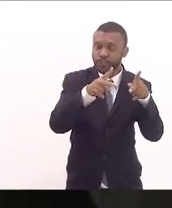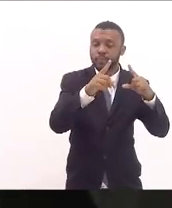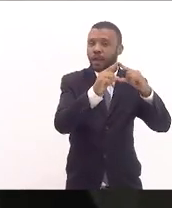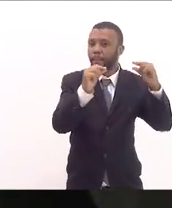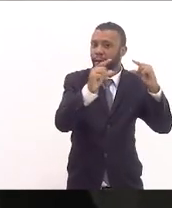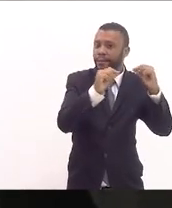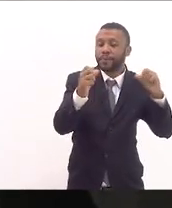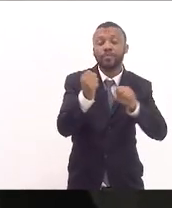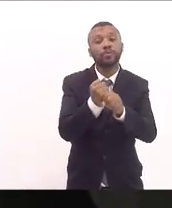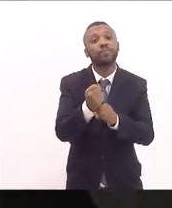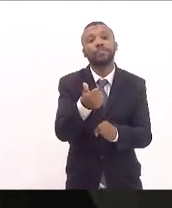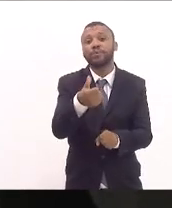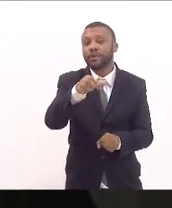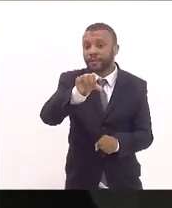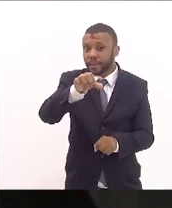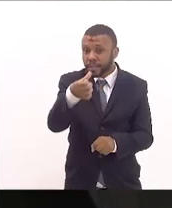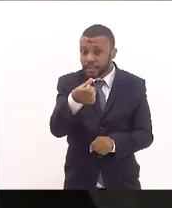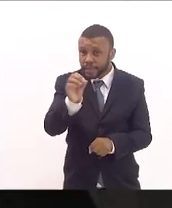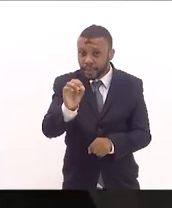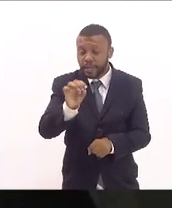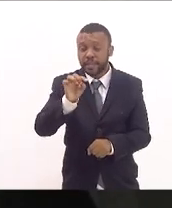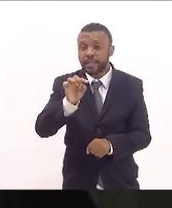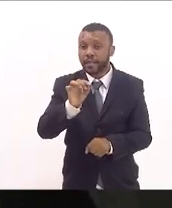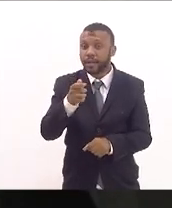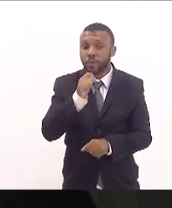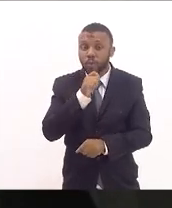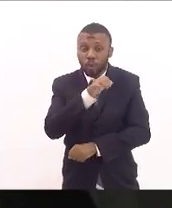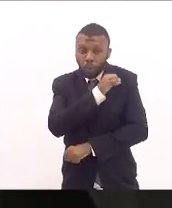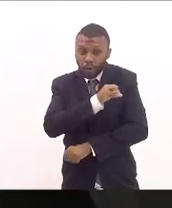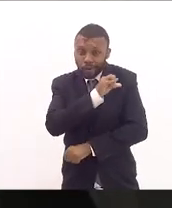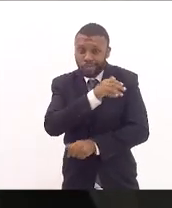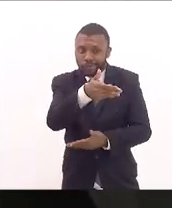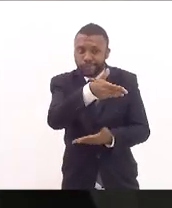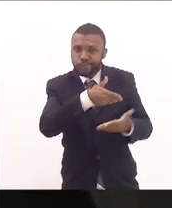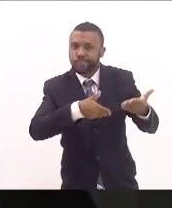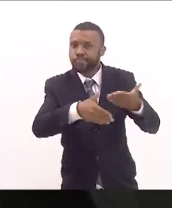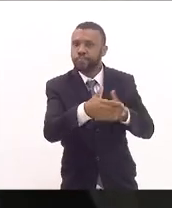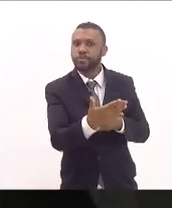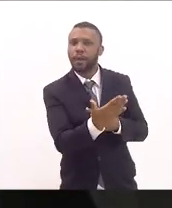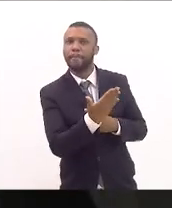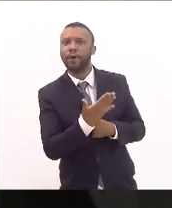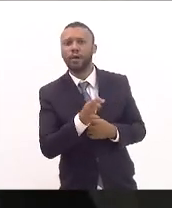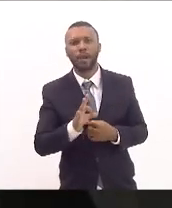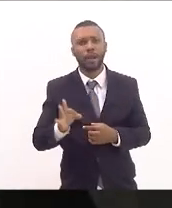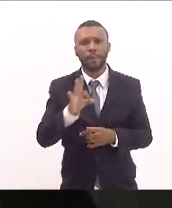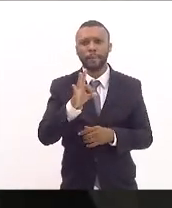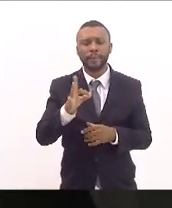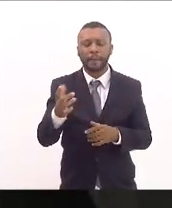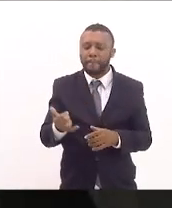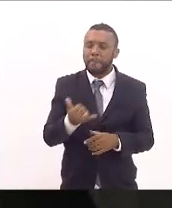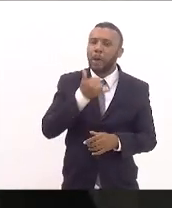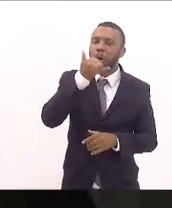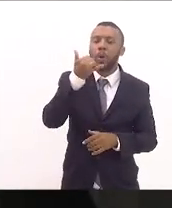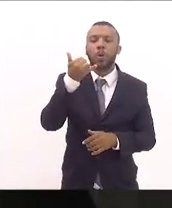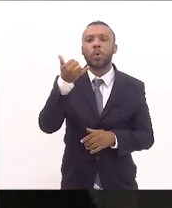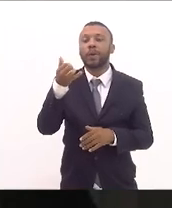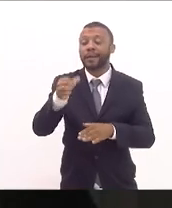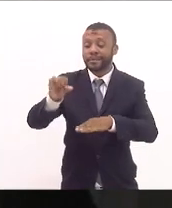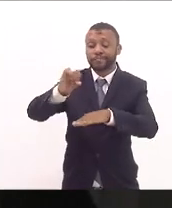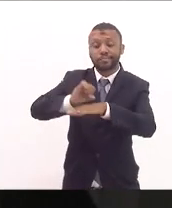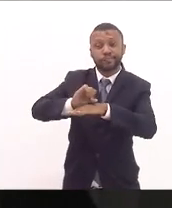sem que o Rio de Janeiro pudesse te qual que é forma de compensação por essa mudança drástica quero